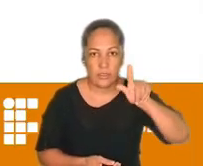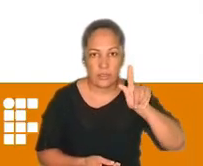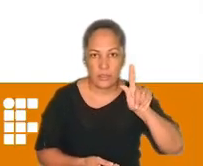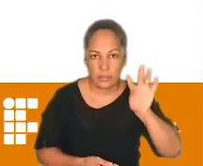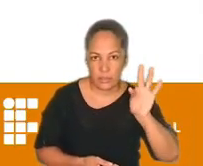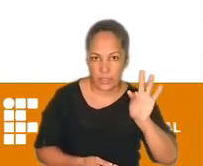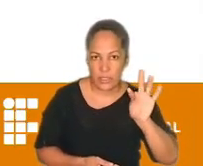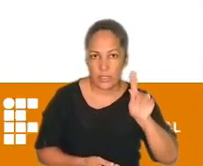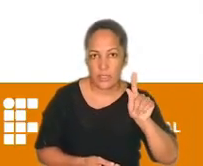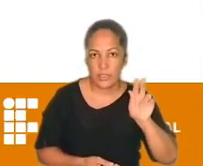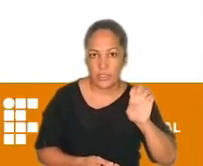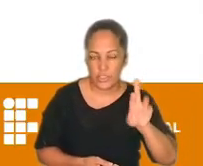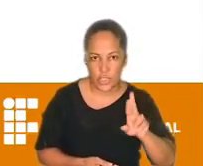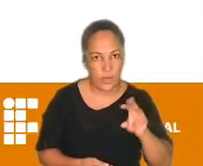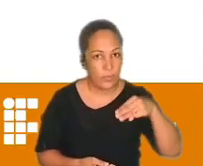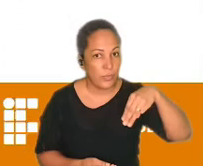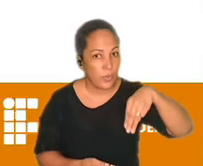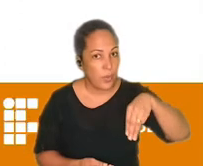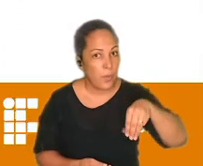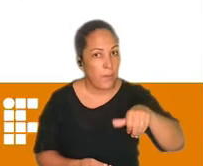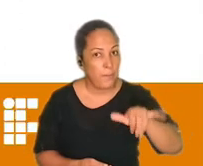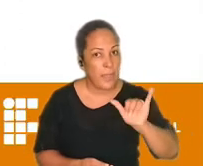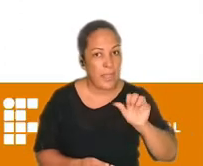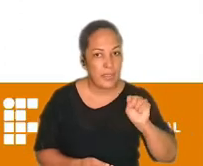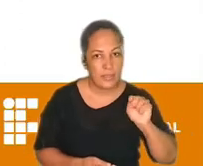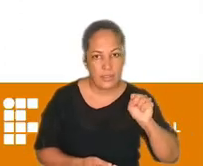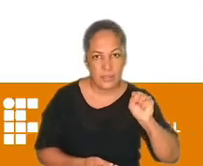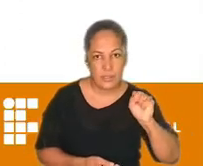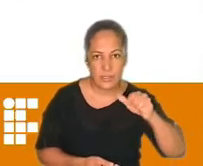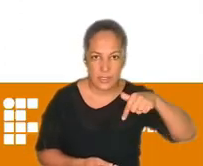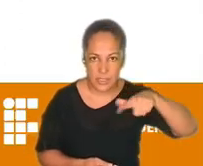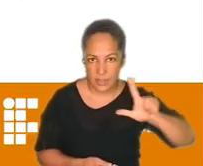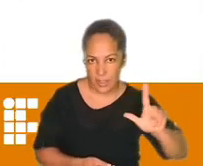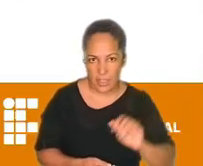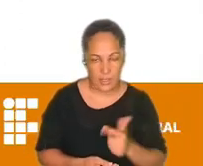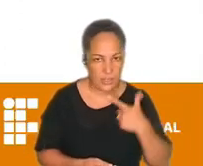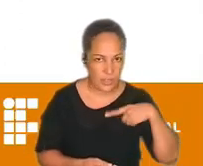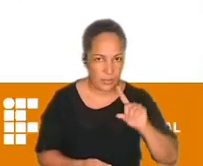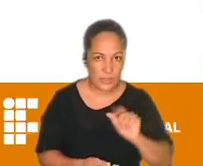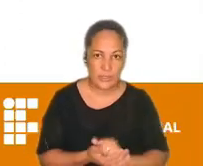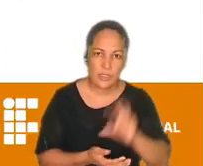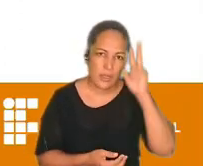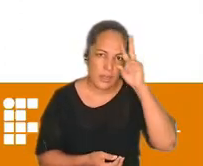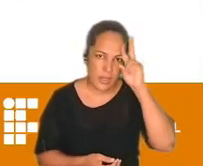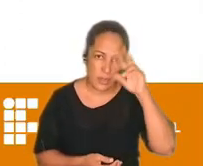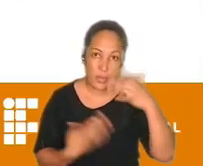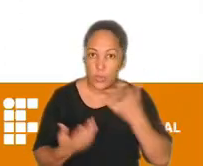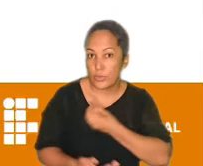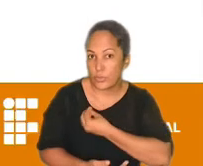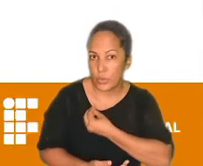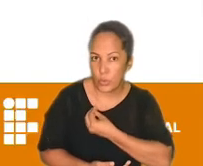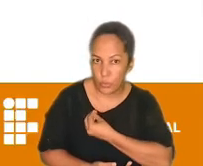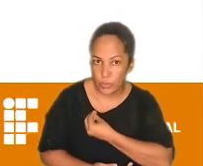formato não precisa de aspas simples. Então, como é que vocês devem decorar? Então, lembra, quando for número, quando